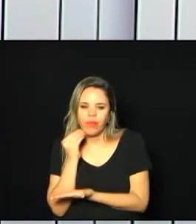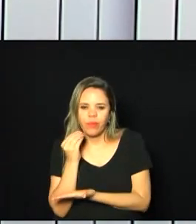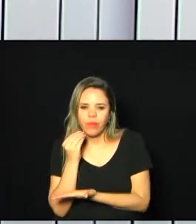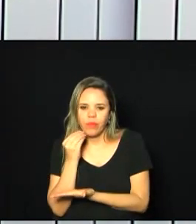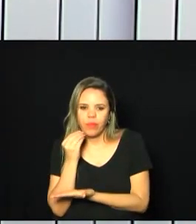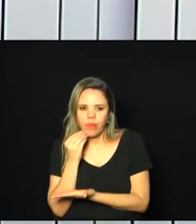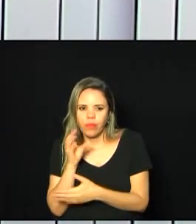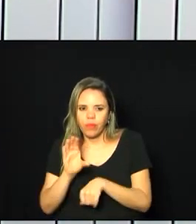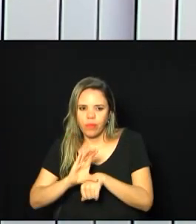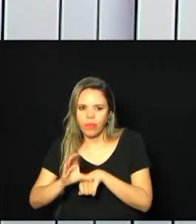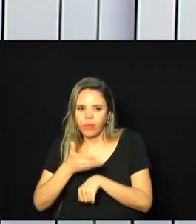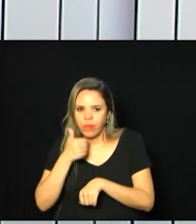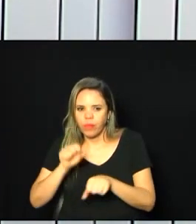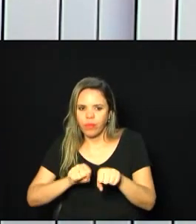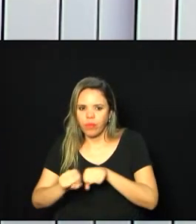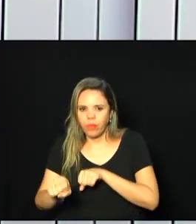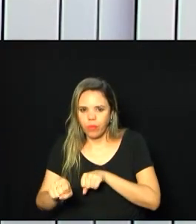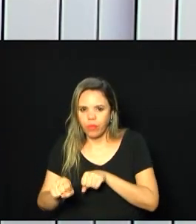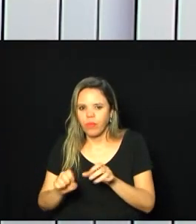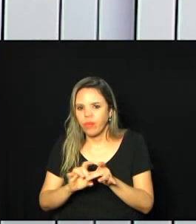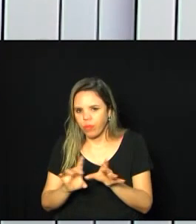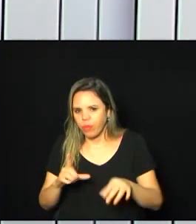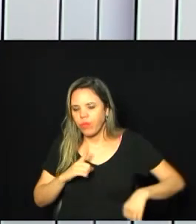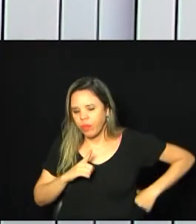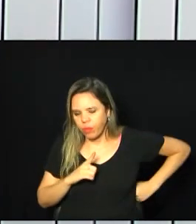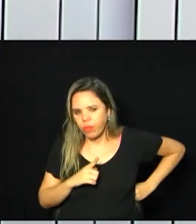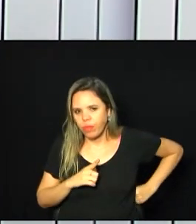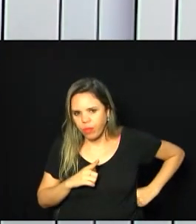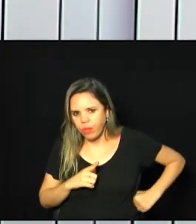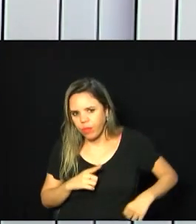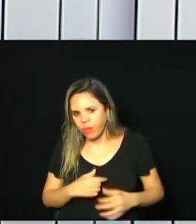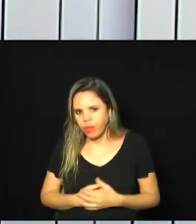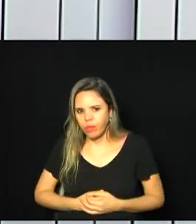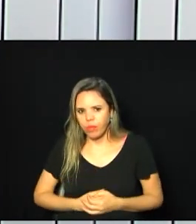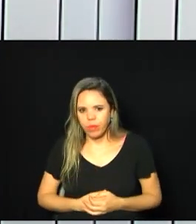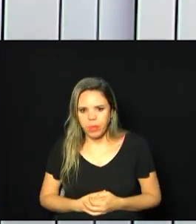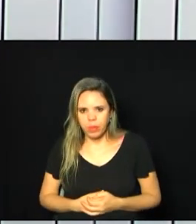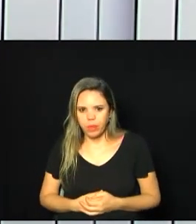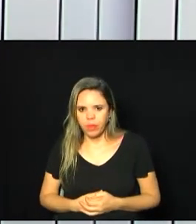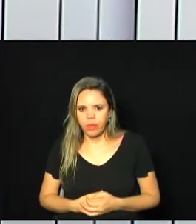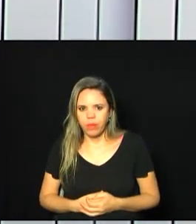se qualificar, tem curso disponível no site do simpla.com.br.